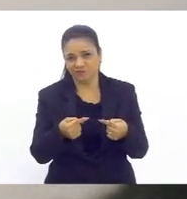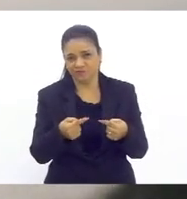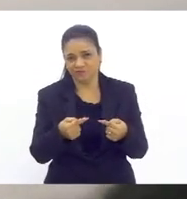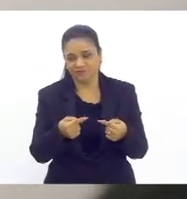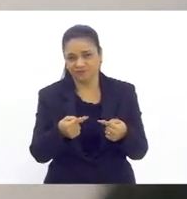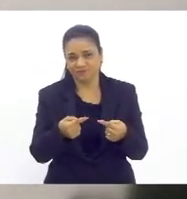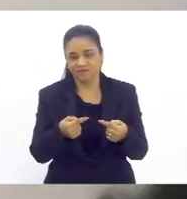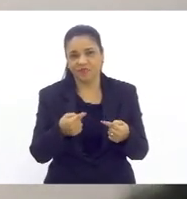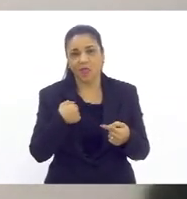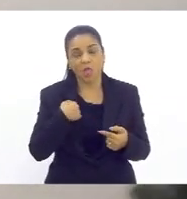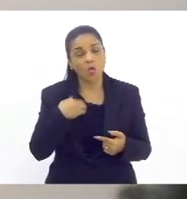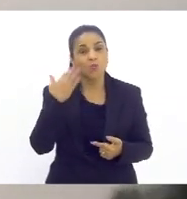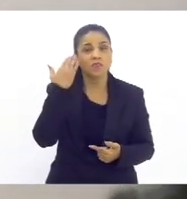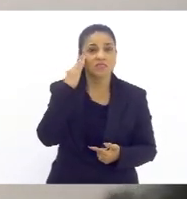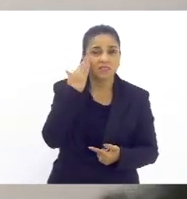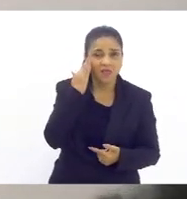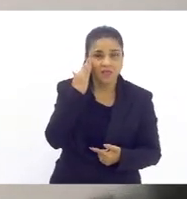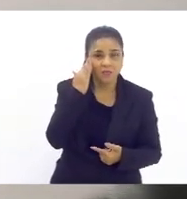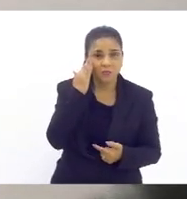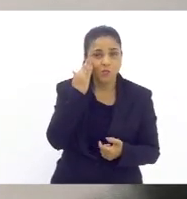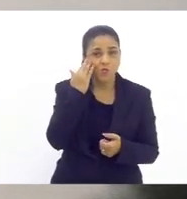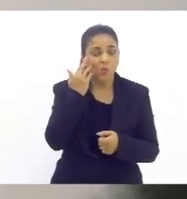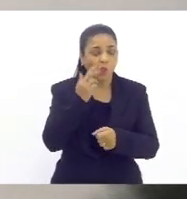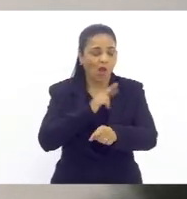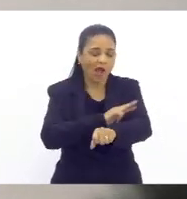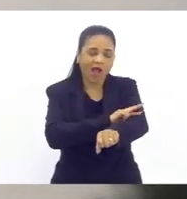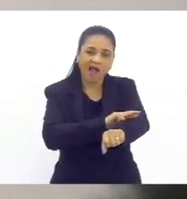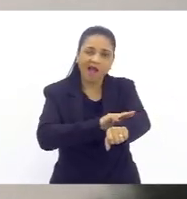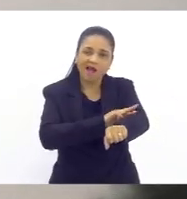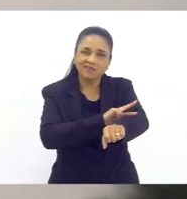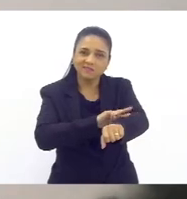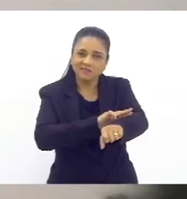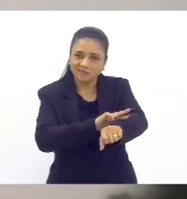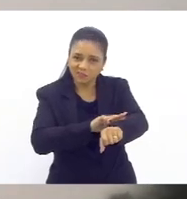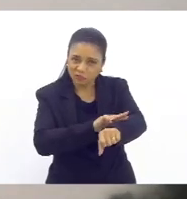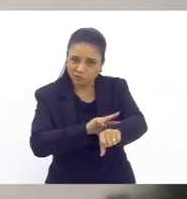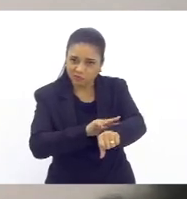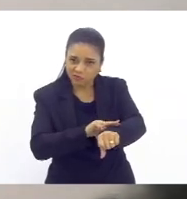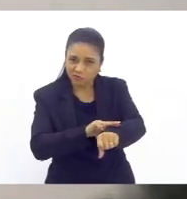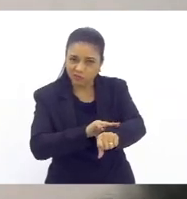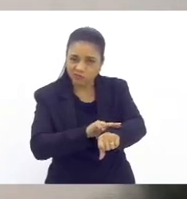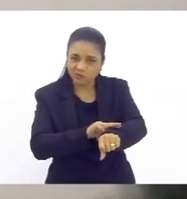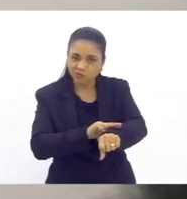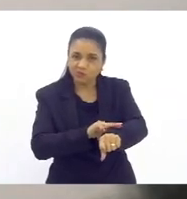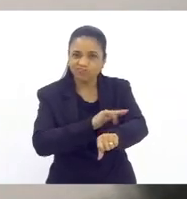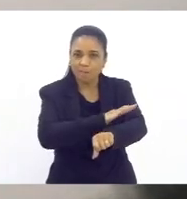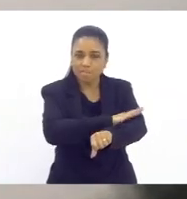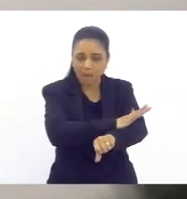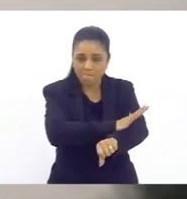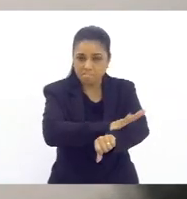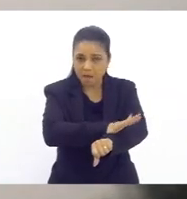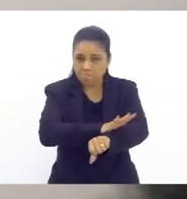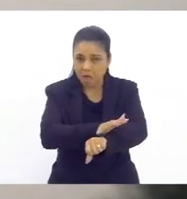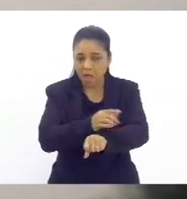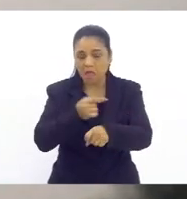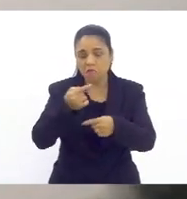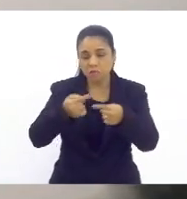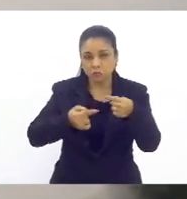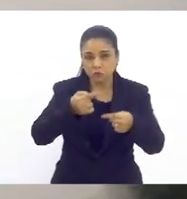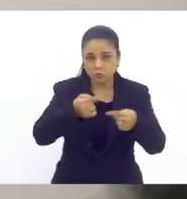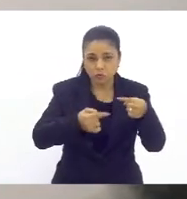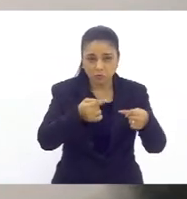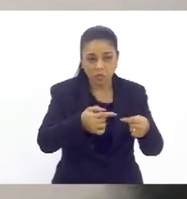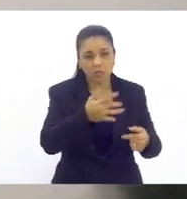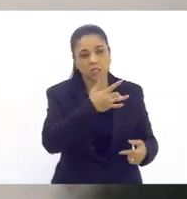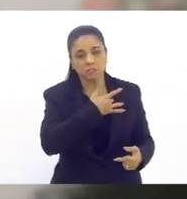eu entendo é que o racismo que norteia toda essa discussão que foi feita tanto no âmbito